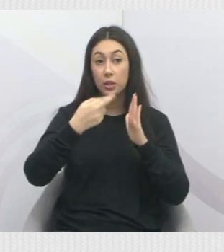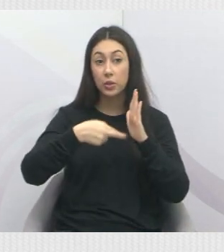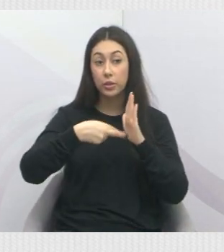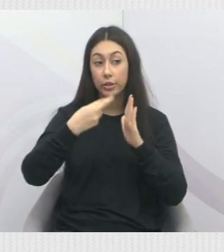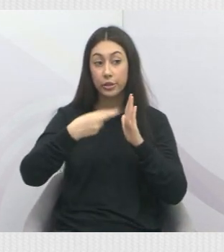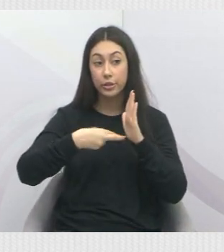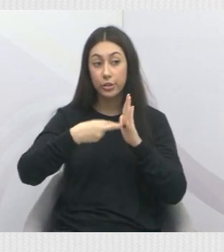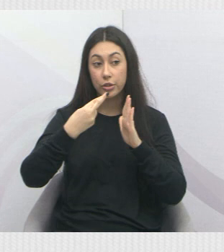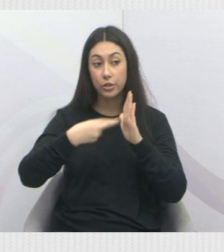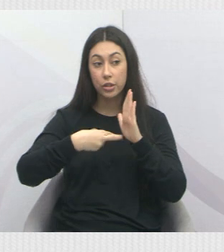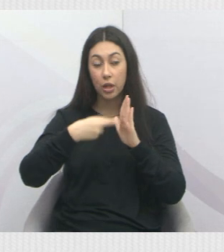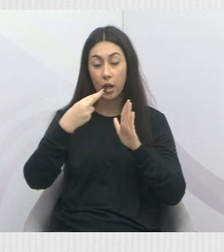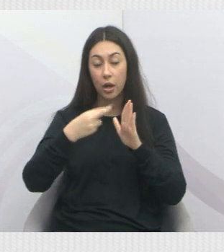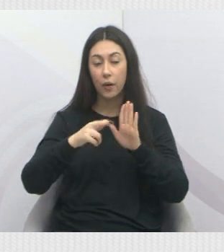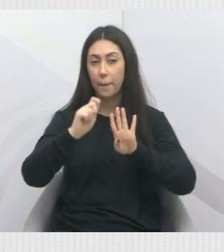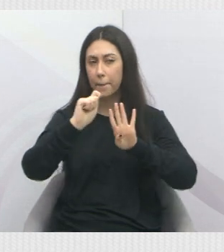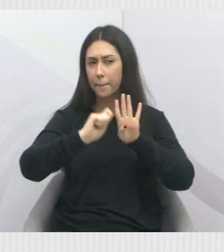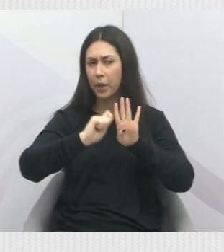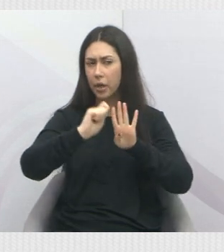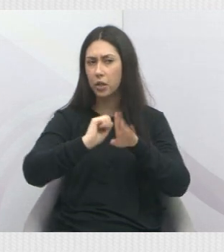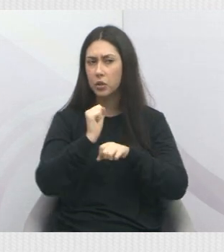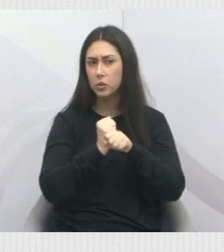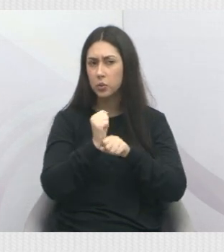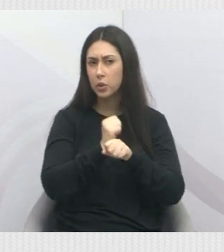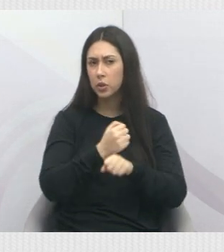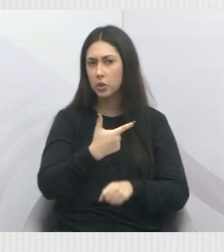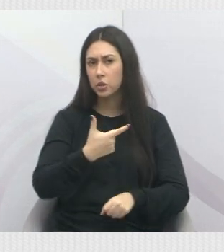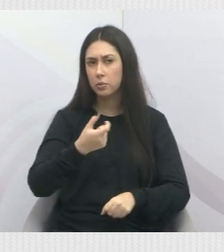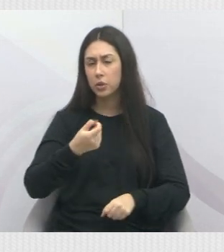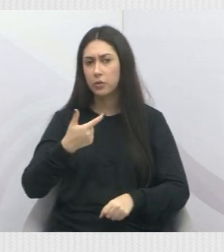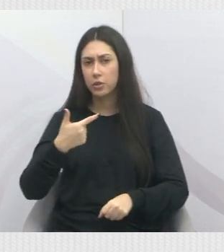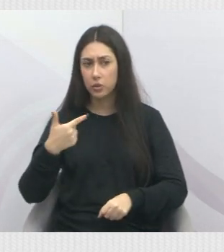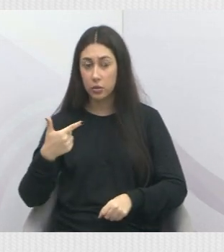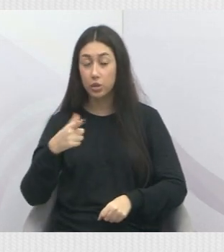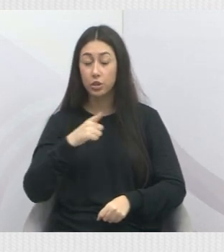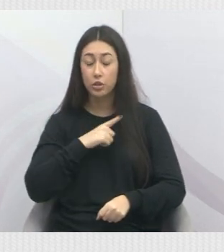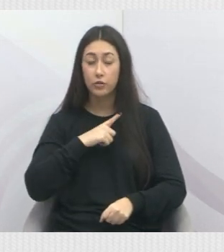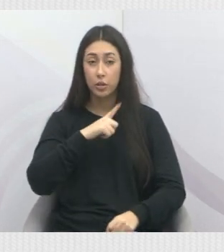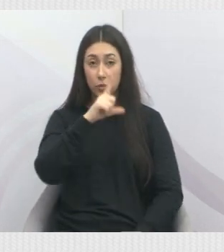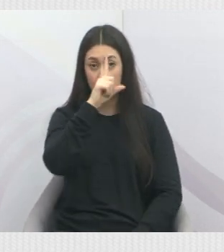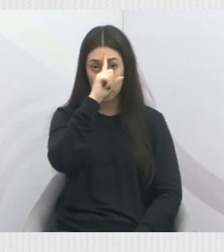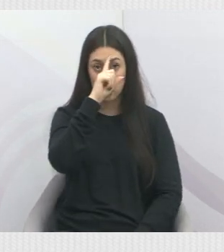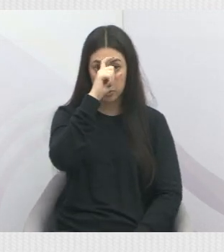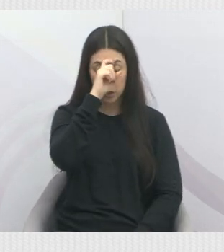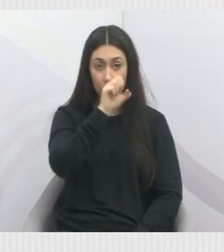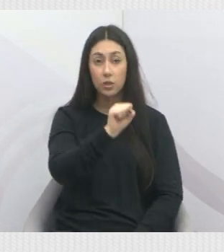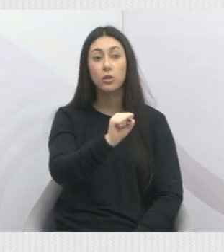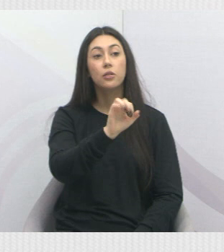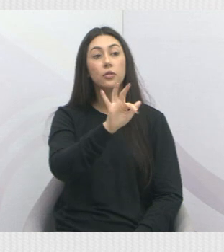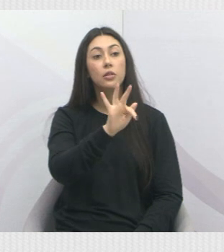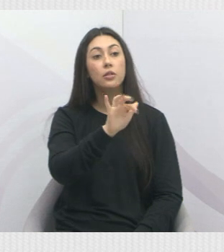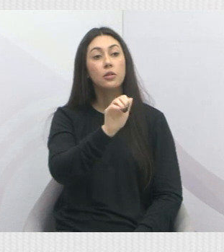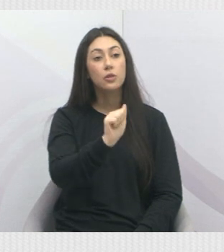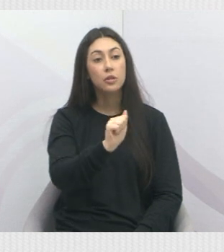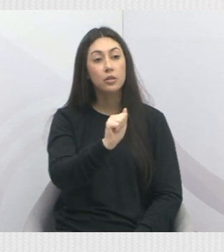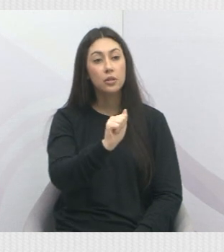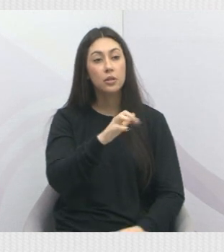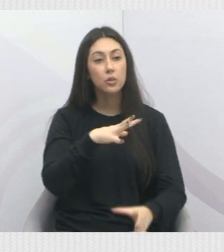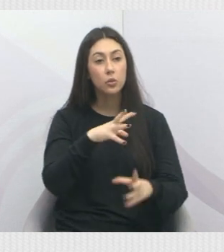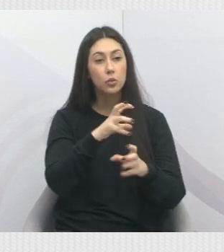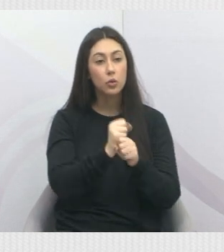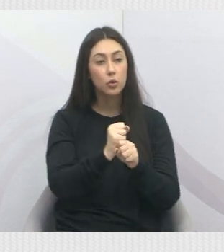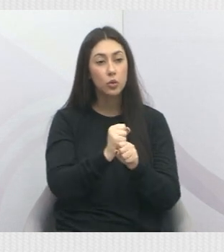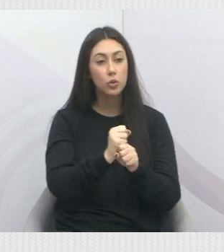Cirurgias. No primeiro quadrimestre de 2022, tivemos no Hospital São Francisco